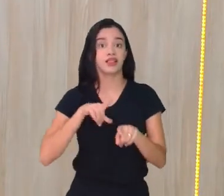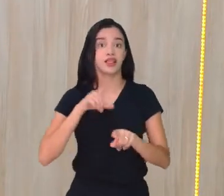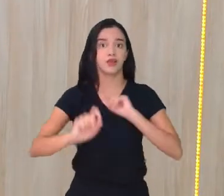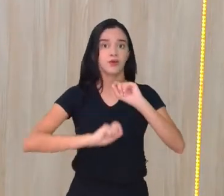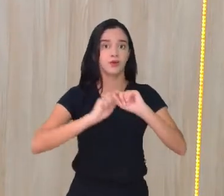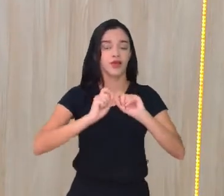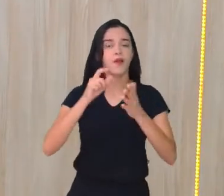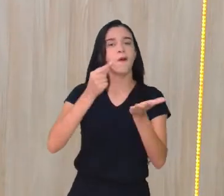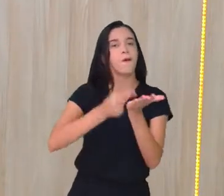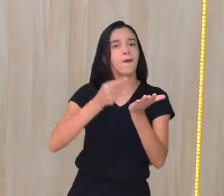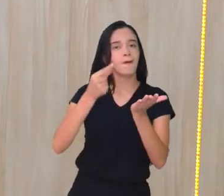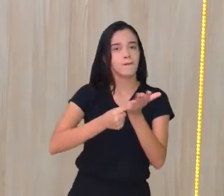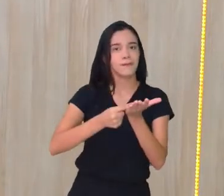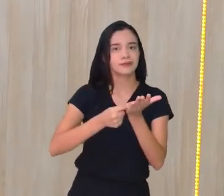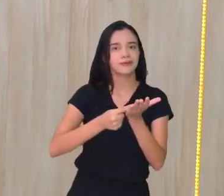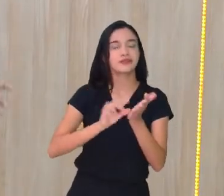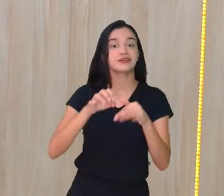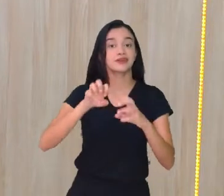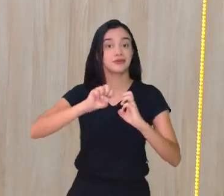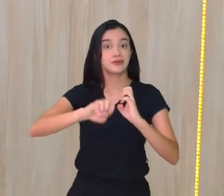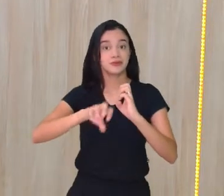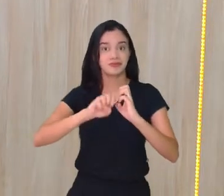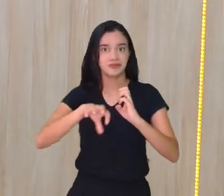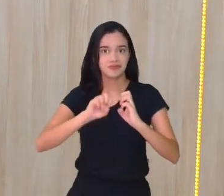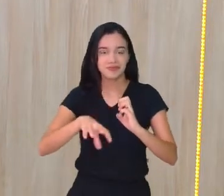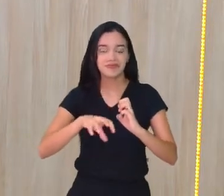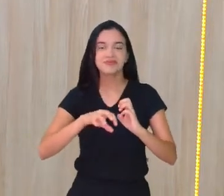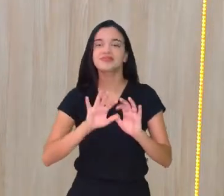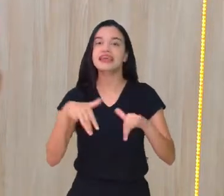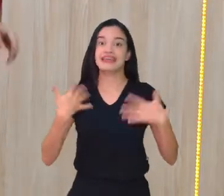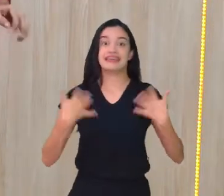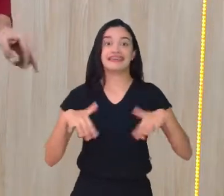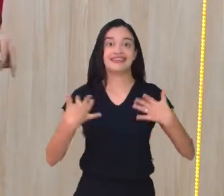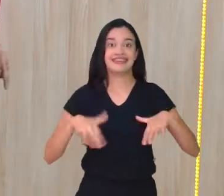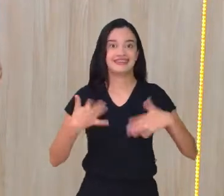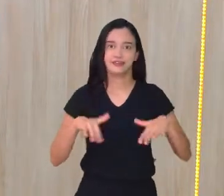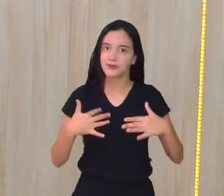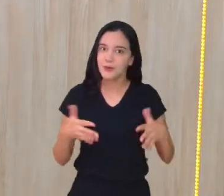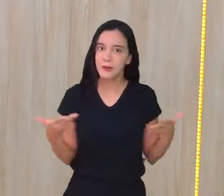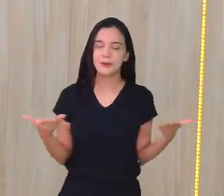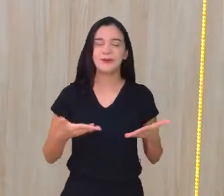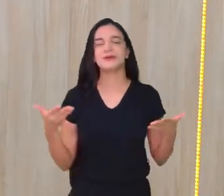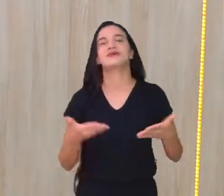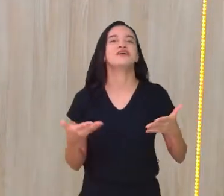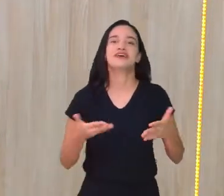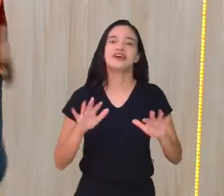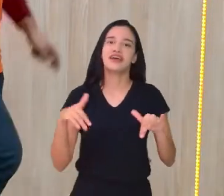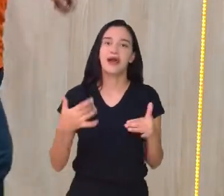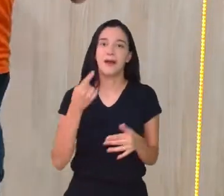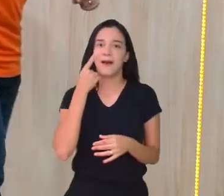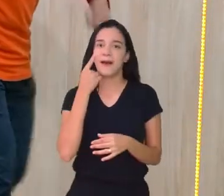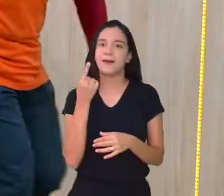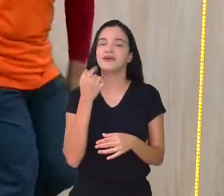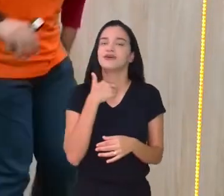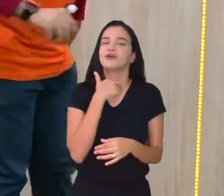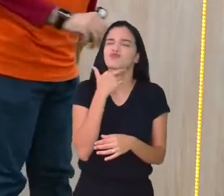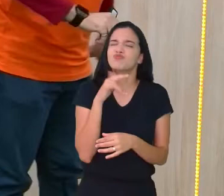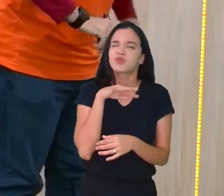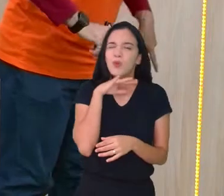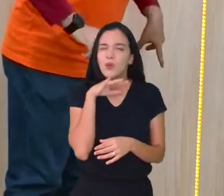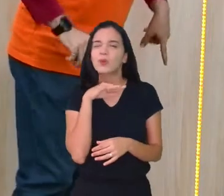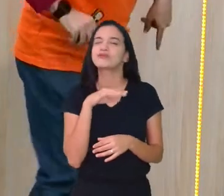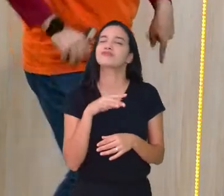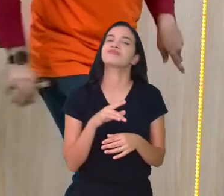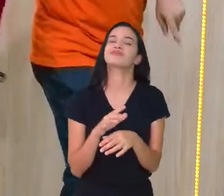o aplicativo do Educa Recife. Eita, Juninho, acho que hoje dá, viu? A voz tá meio